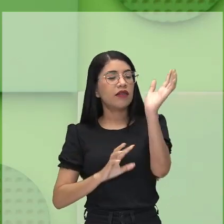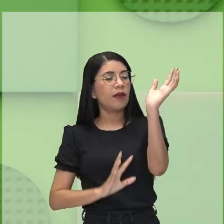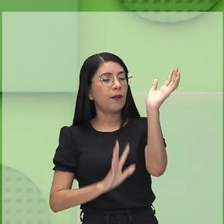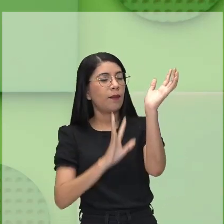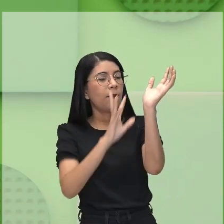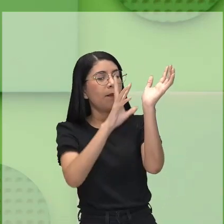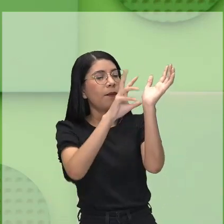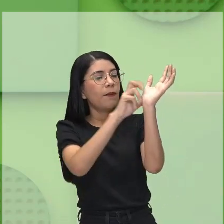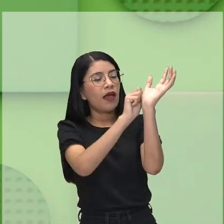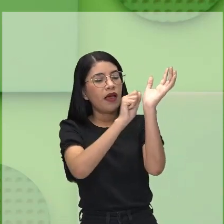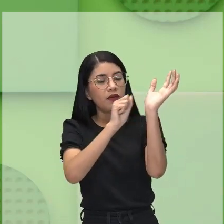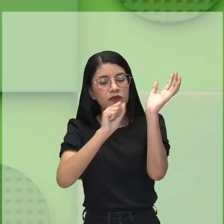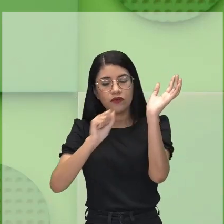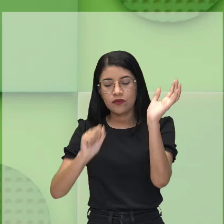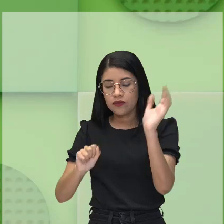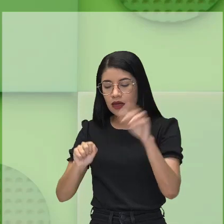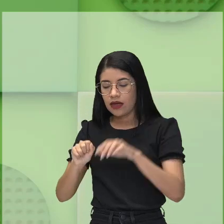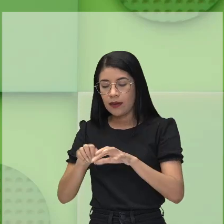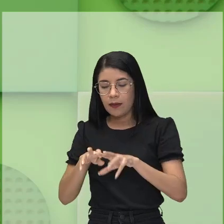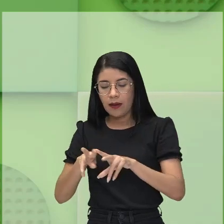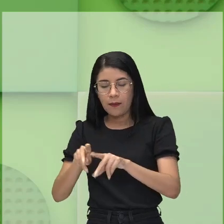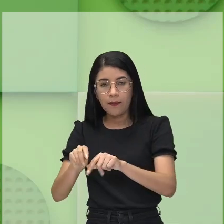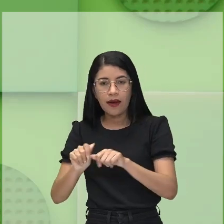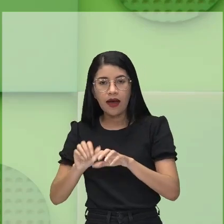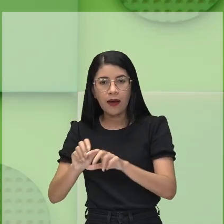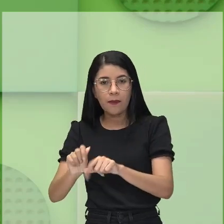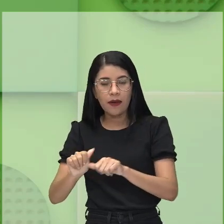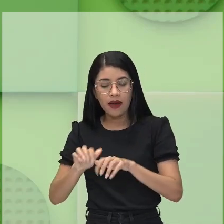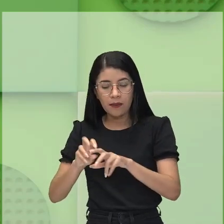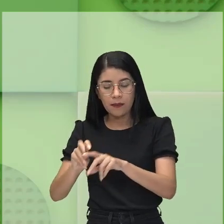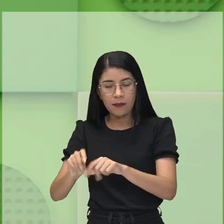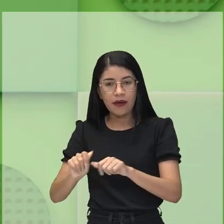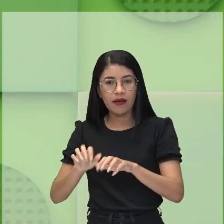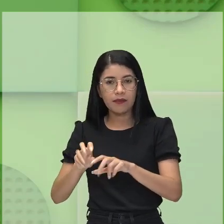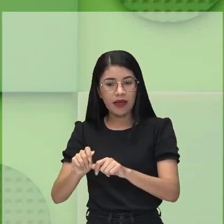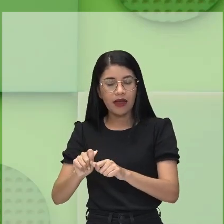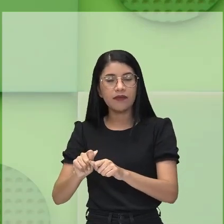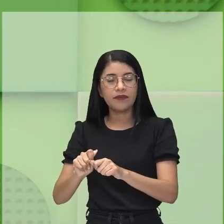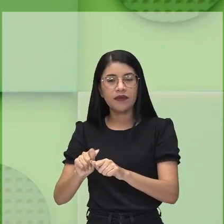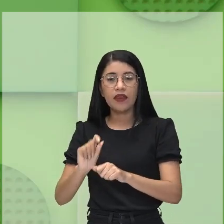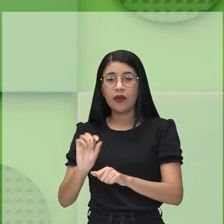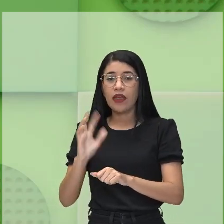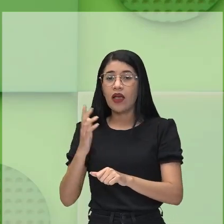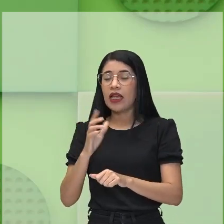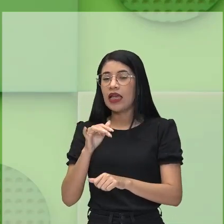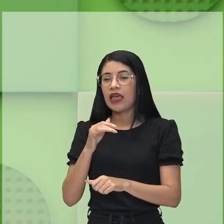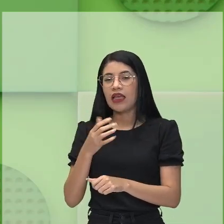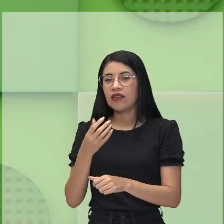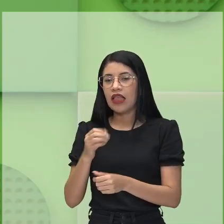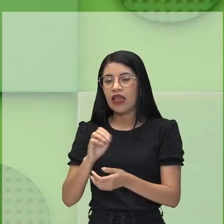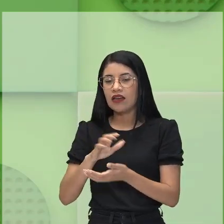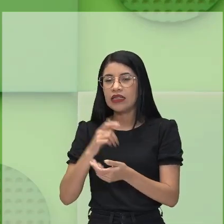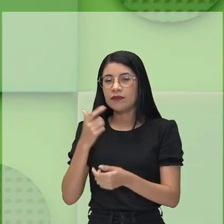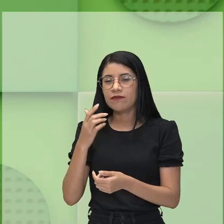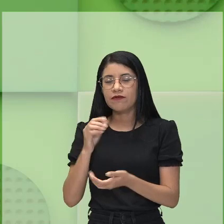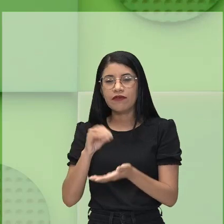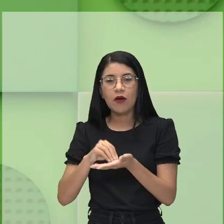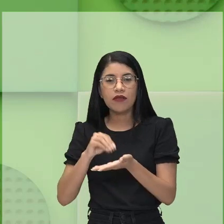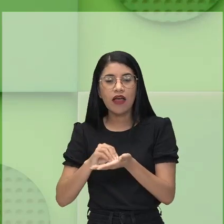para fazer, né, para fazer a polpa, o suco, eles não eram muito